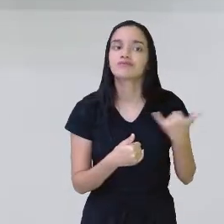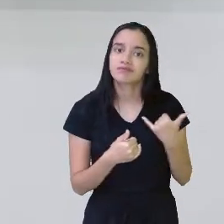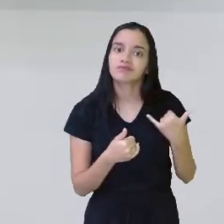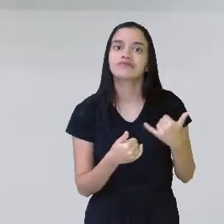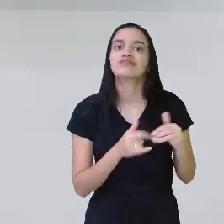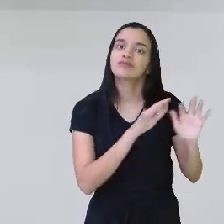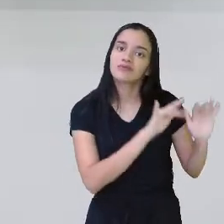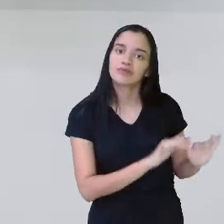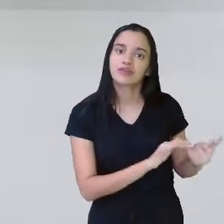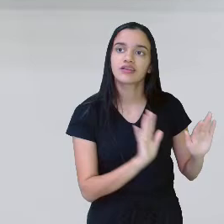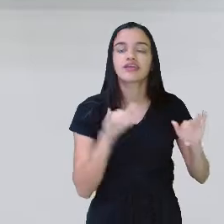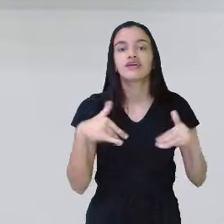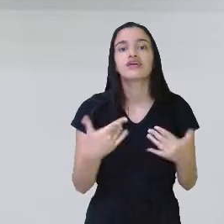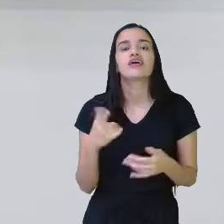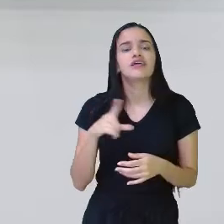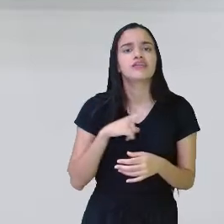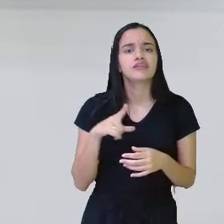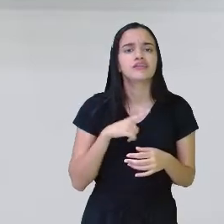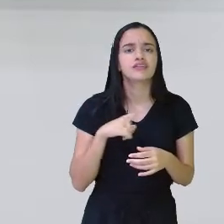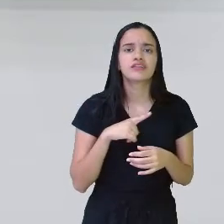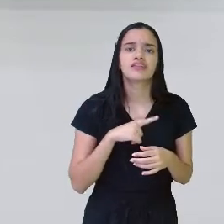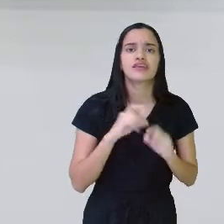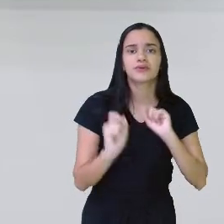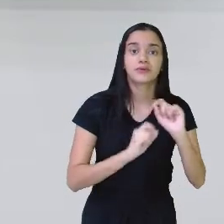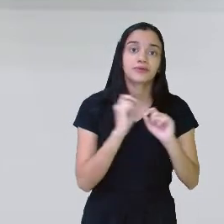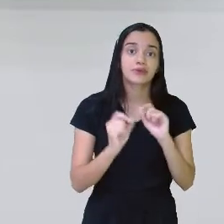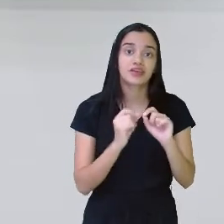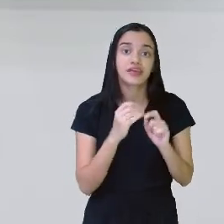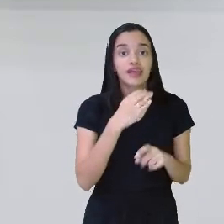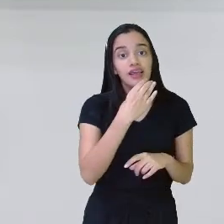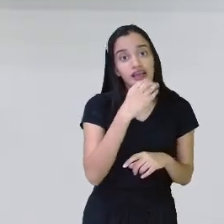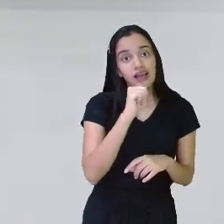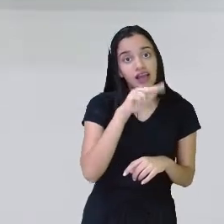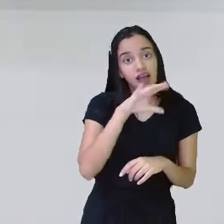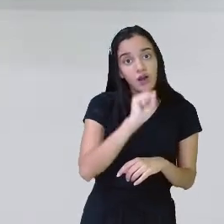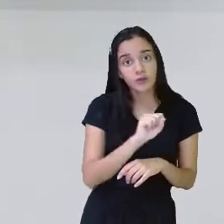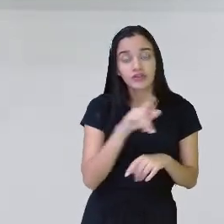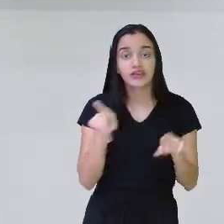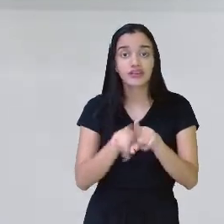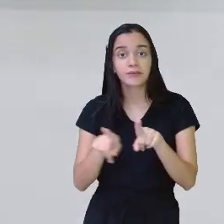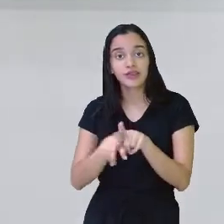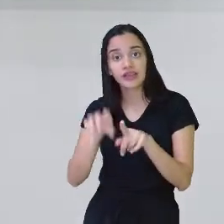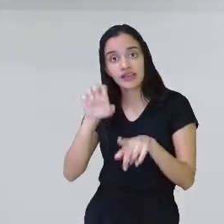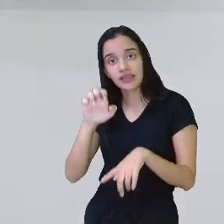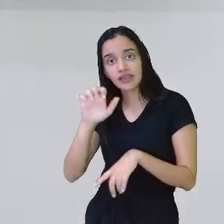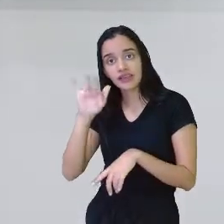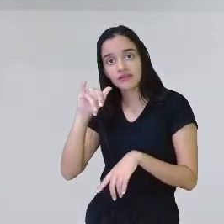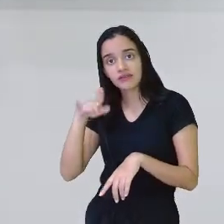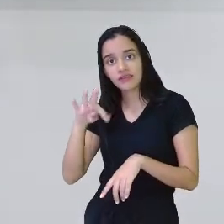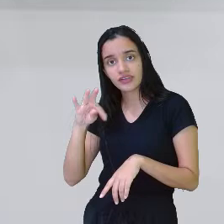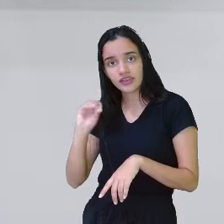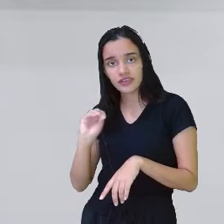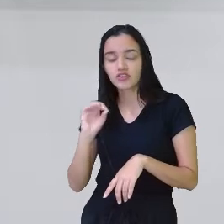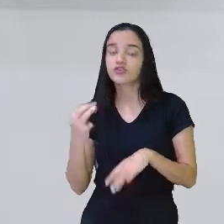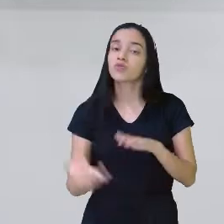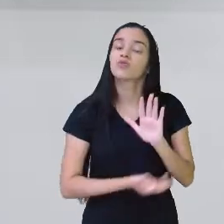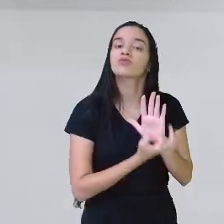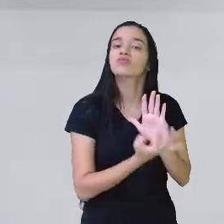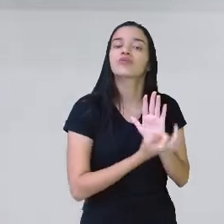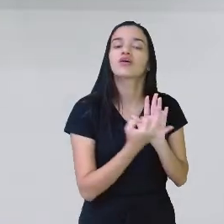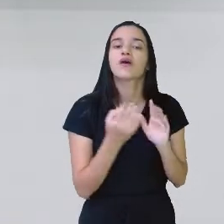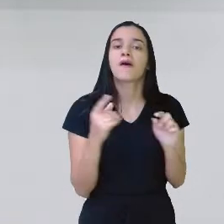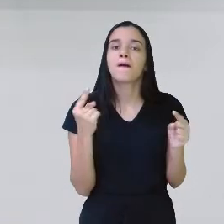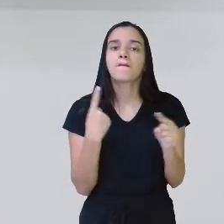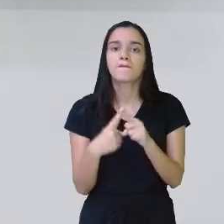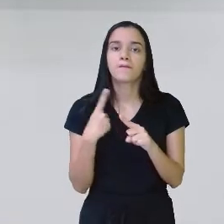depois. E a gente tem causa e efeito, que é muito comum essa técnica argumentativa, porque